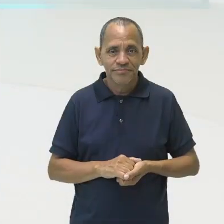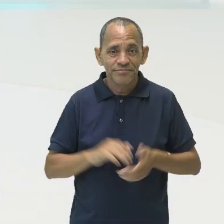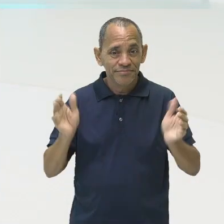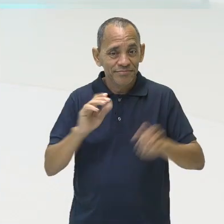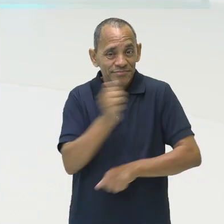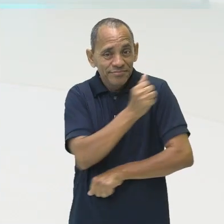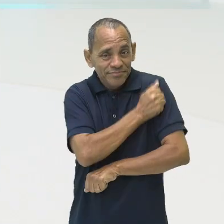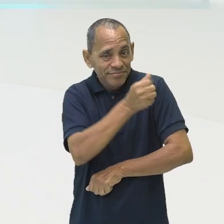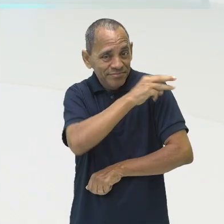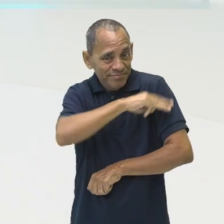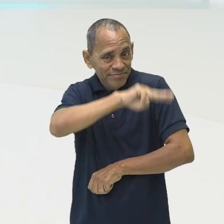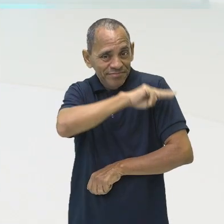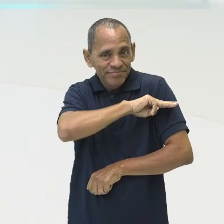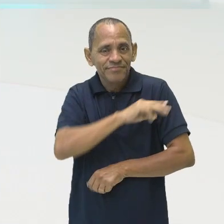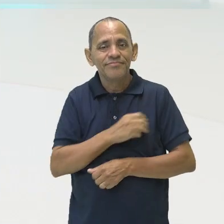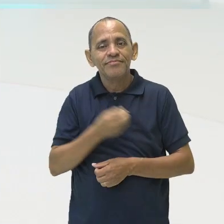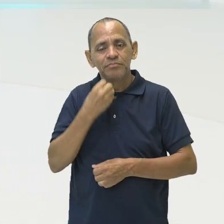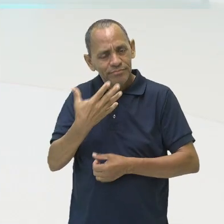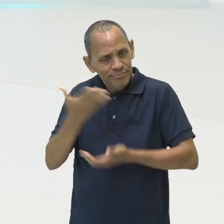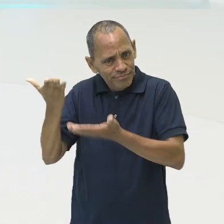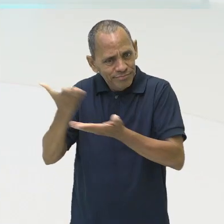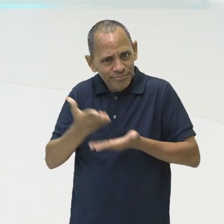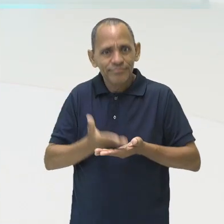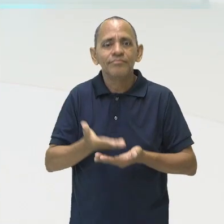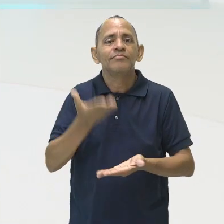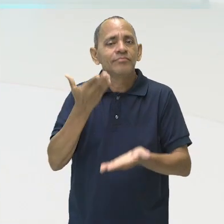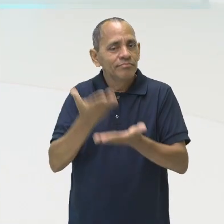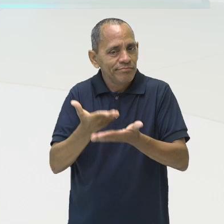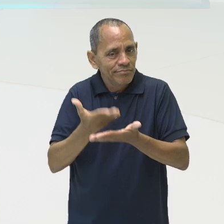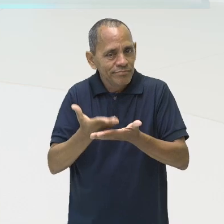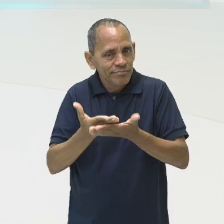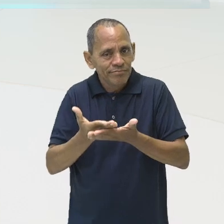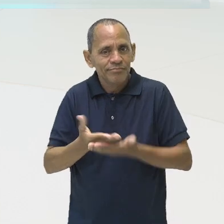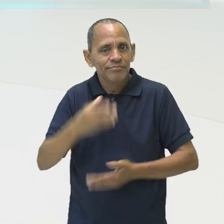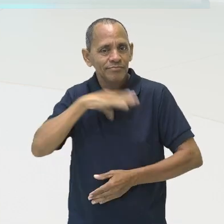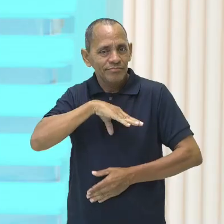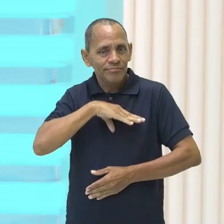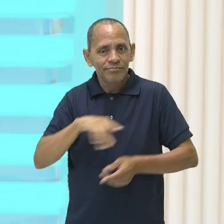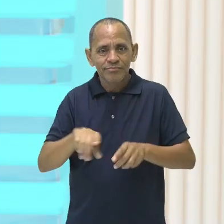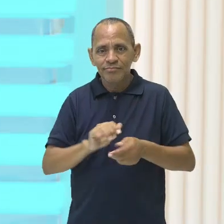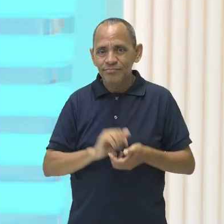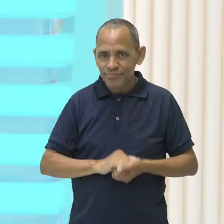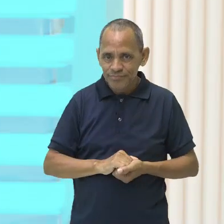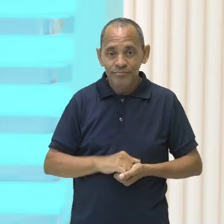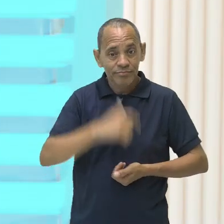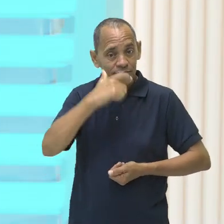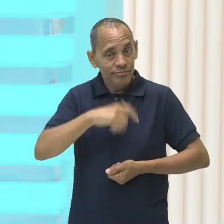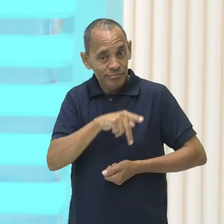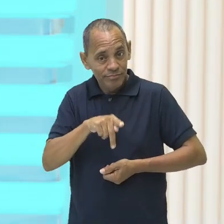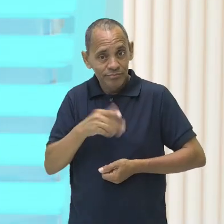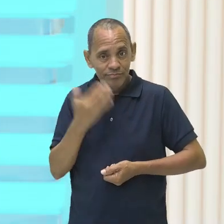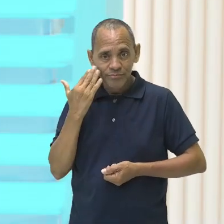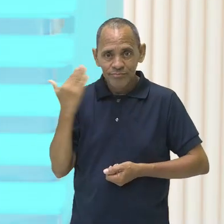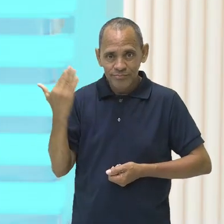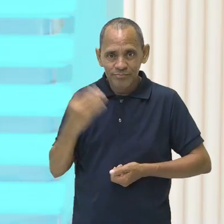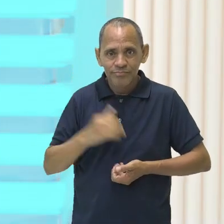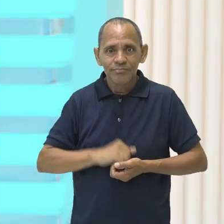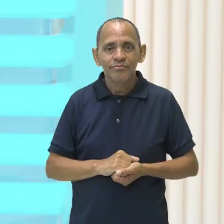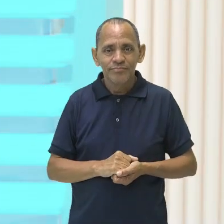Olá, alunos da terceira série, sejam bem-vindos à nossa aula de língua portuguesa. Eu sou o professor